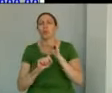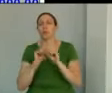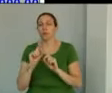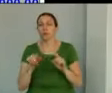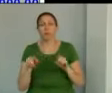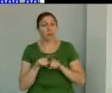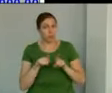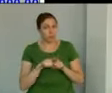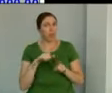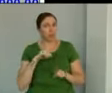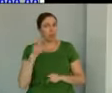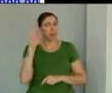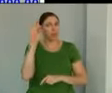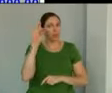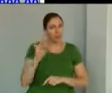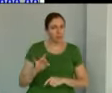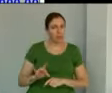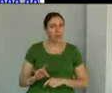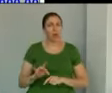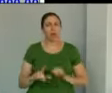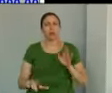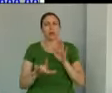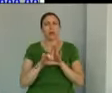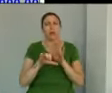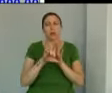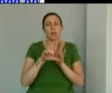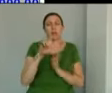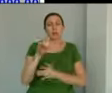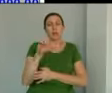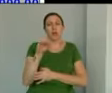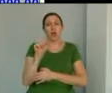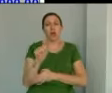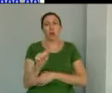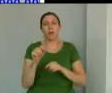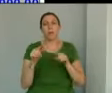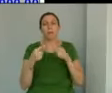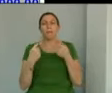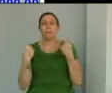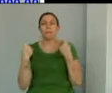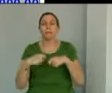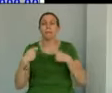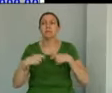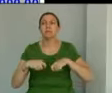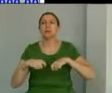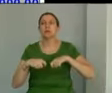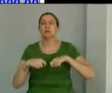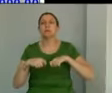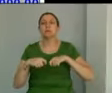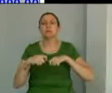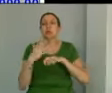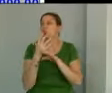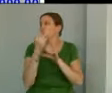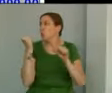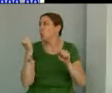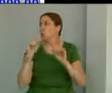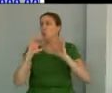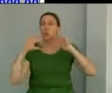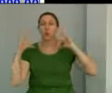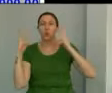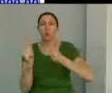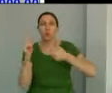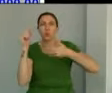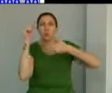lei orçamentária anual, nós temos que estimar receitas e despesas de todos os entes, de todos os órgãos da prefeitura, do